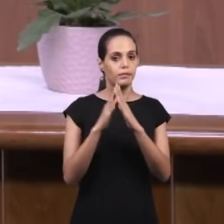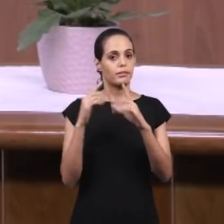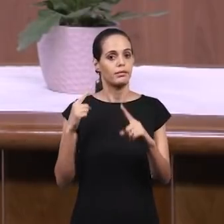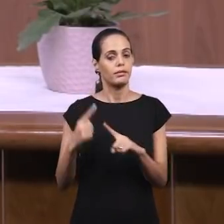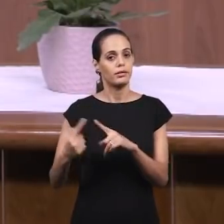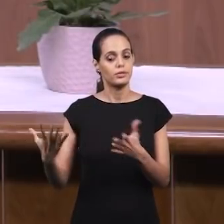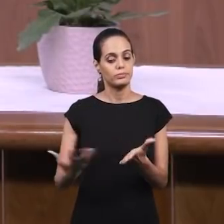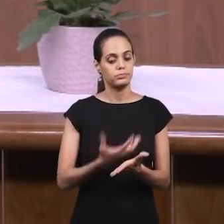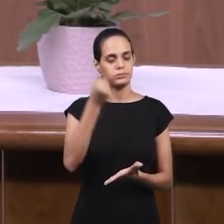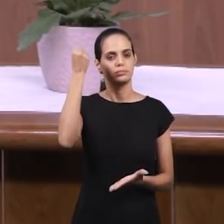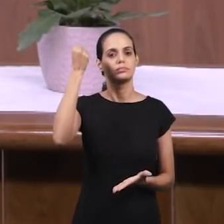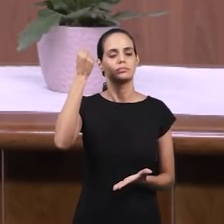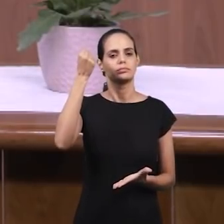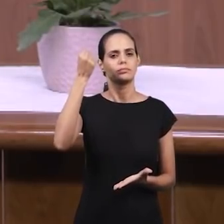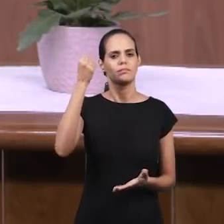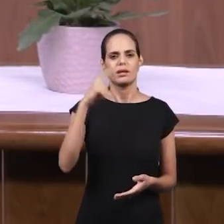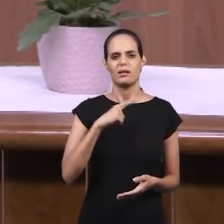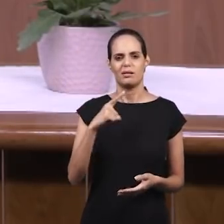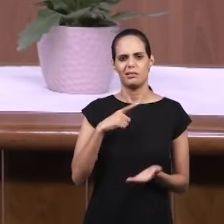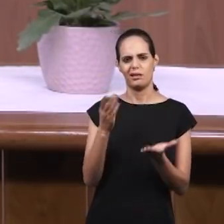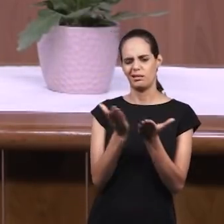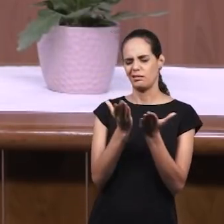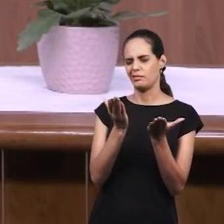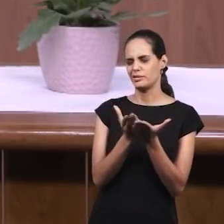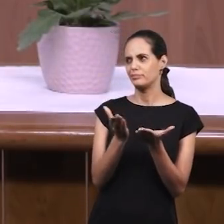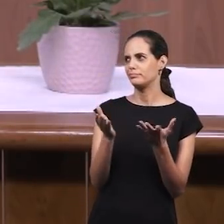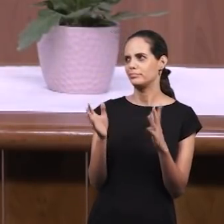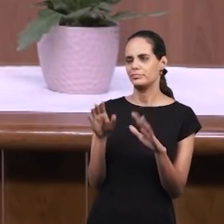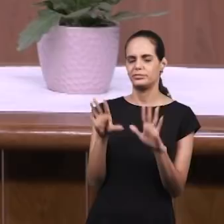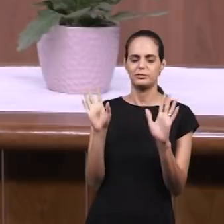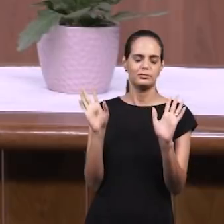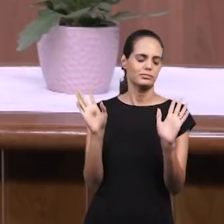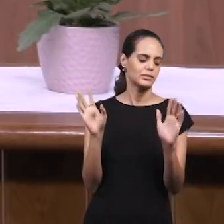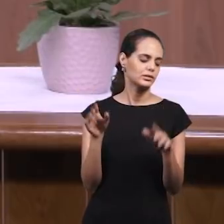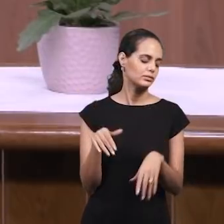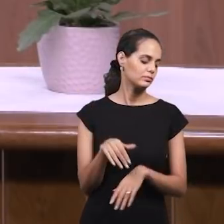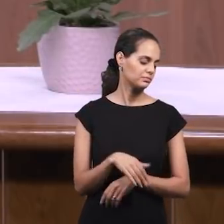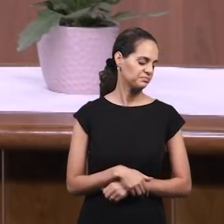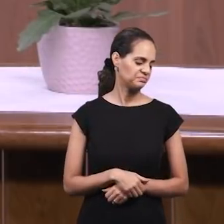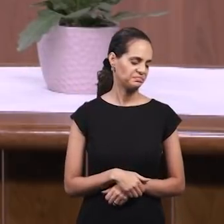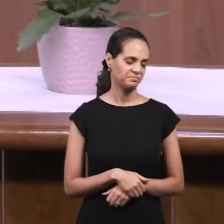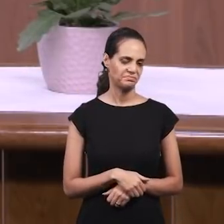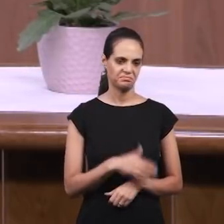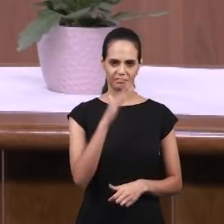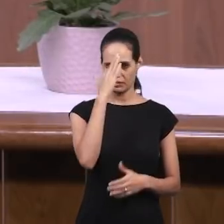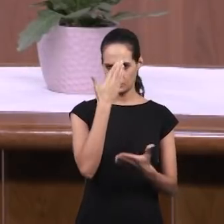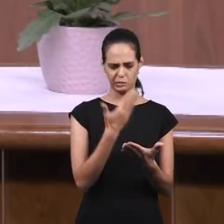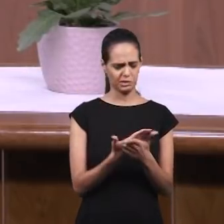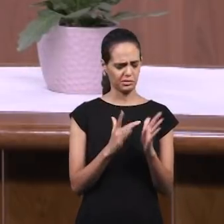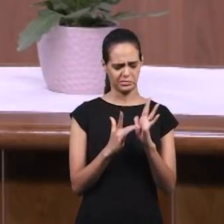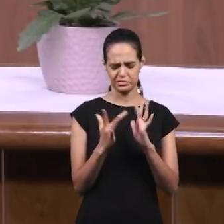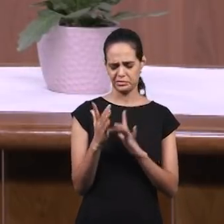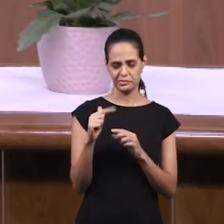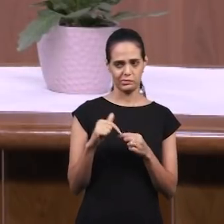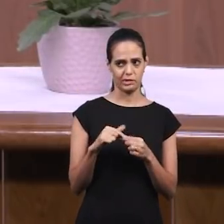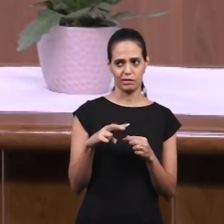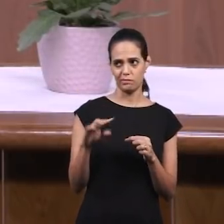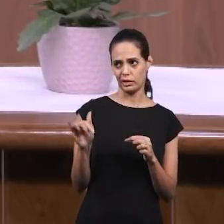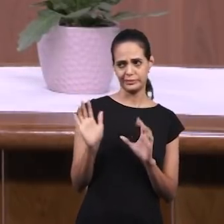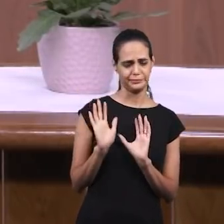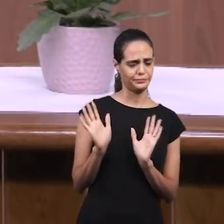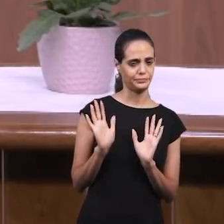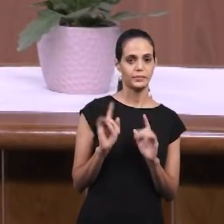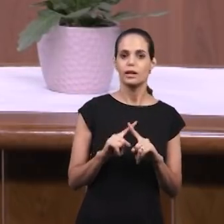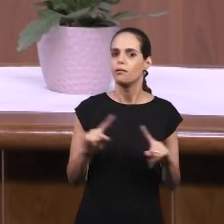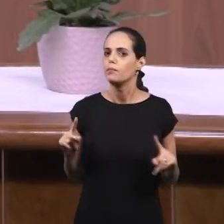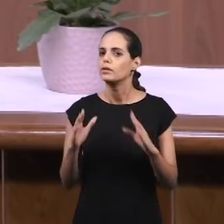partir. E tem muitos crentes que nem acreditam mais que Jesus vai voltar. Mas a